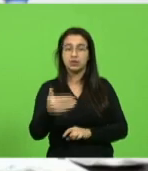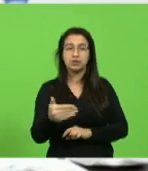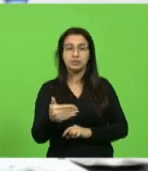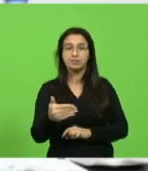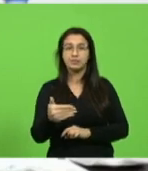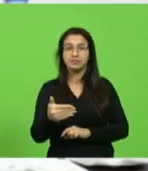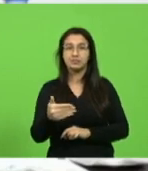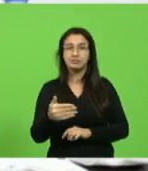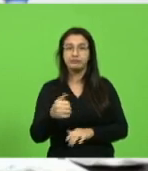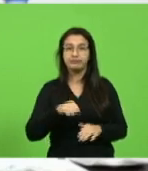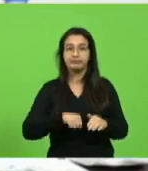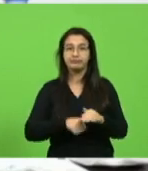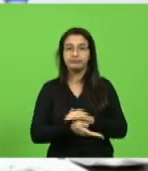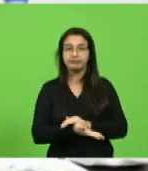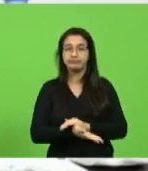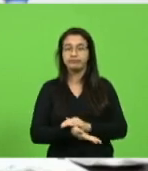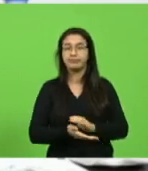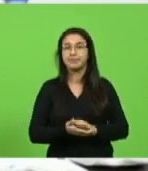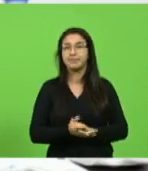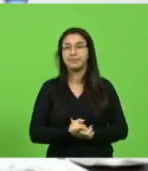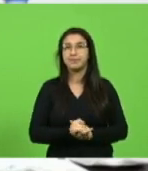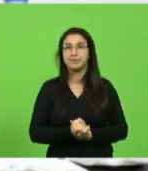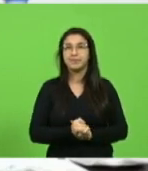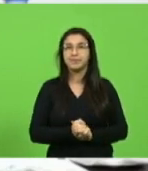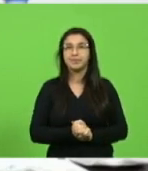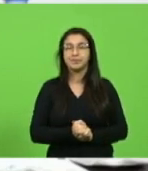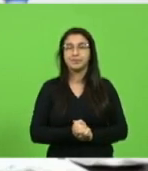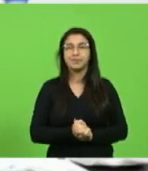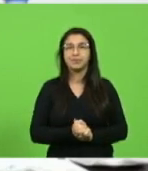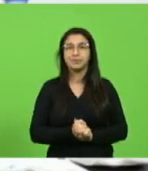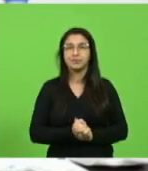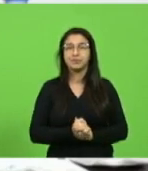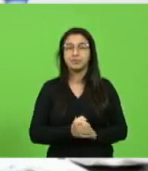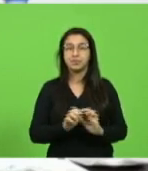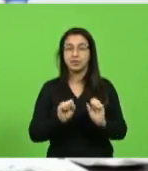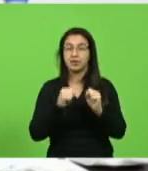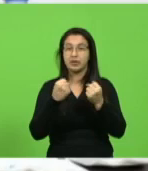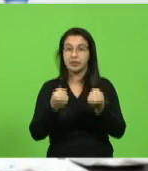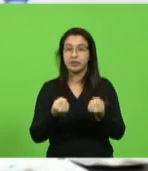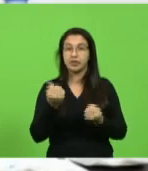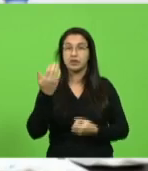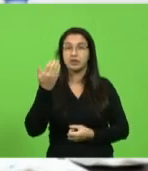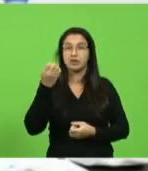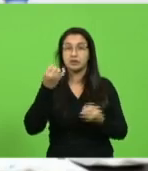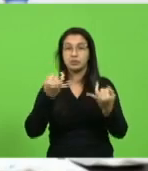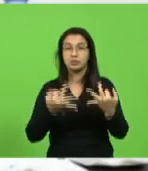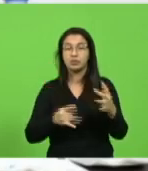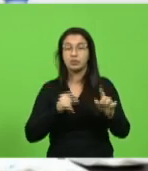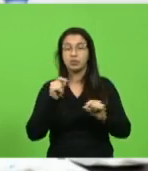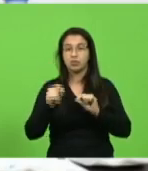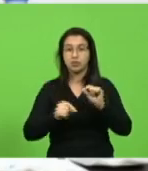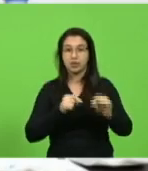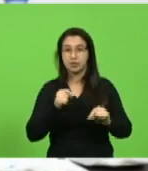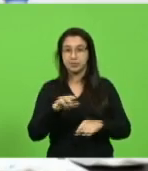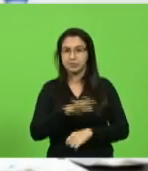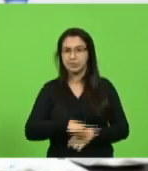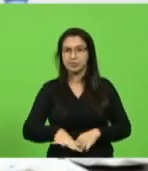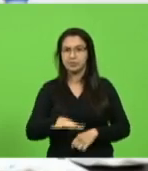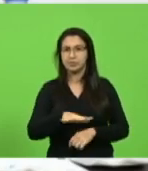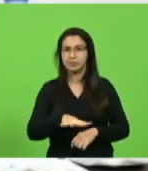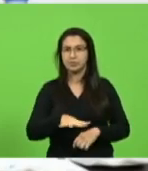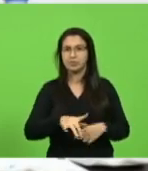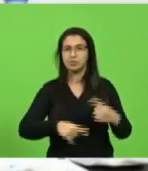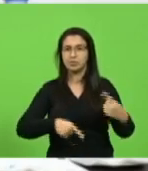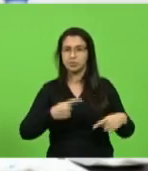fraudulento a defesa ainda enfatizou que no âmbito penal a investigação a propósito dos